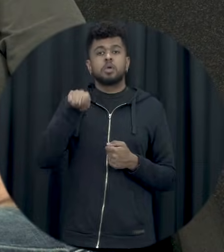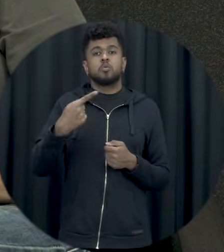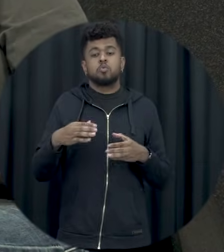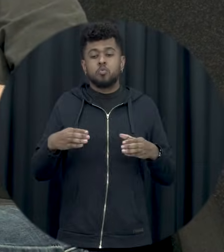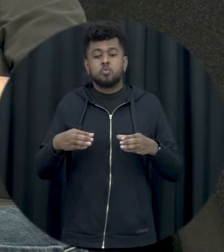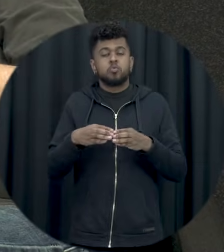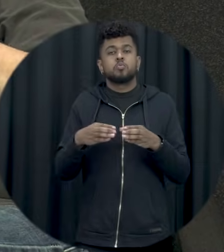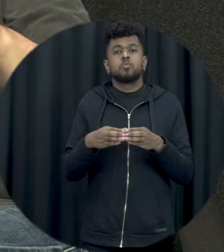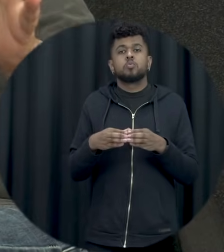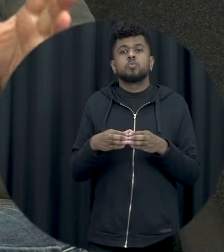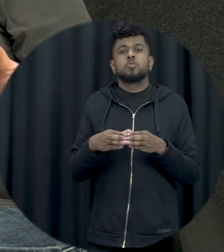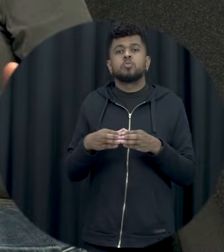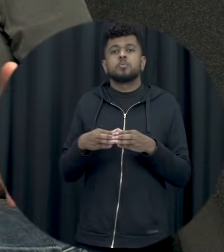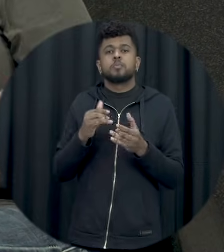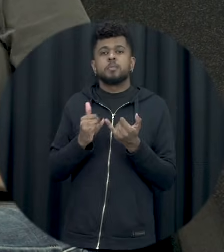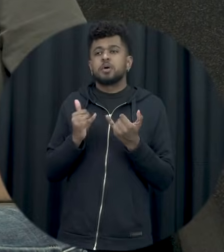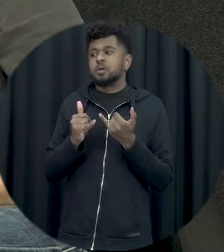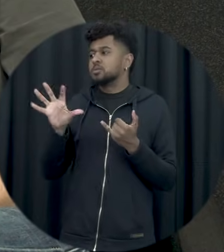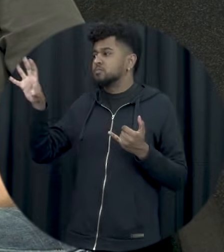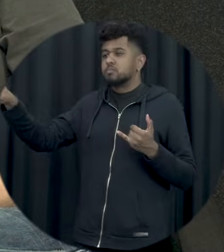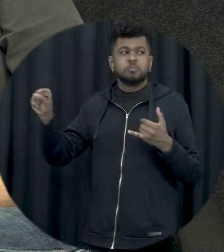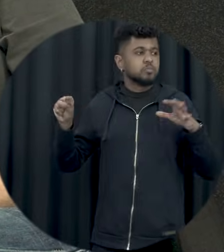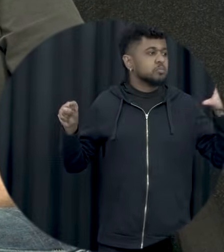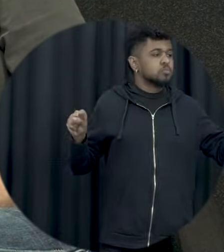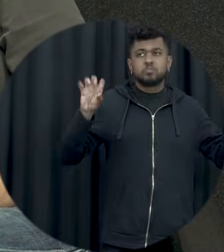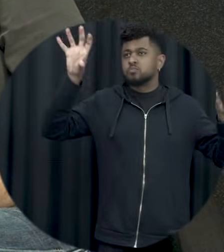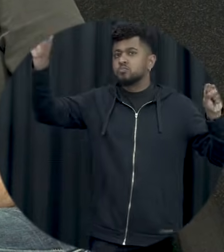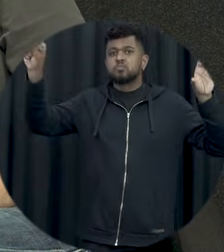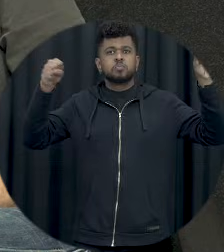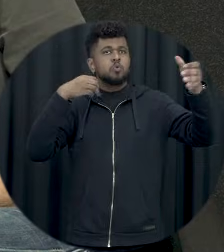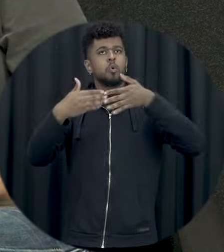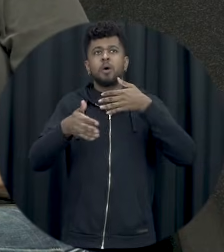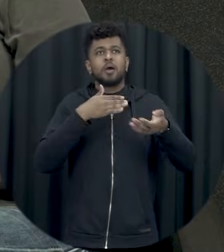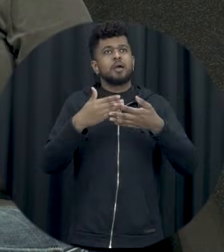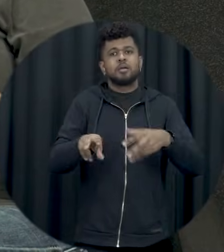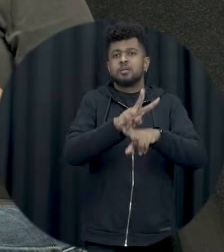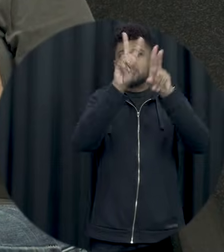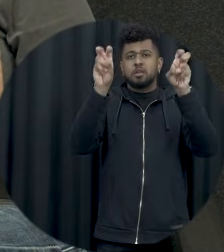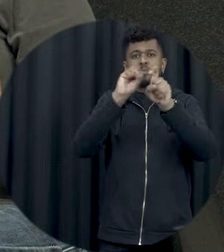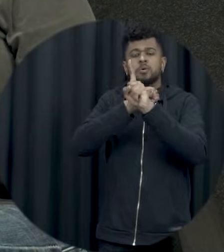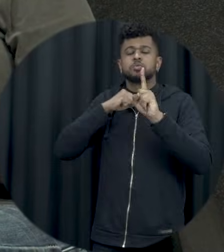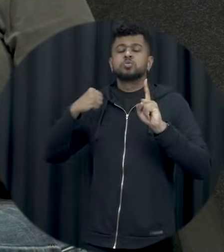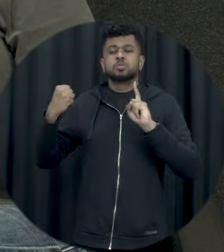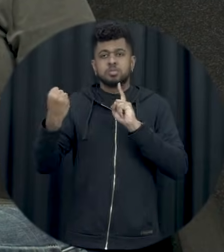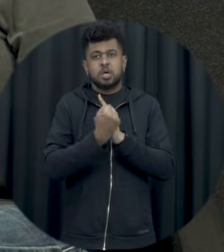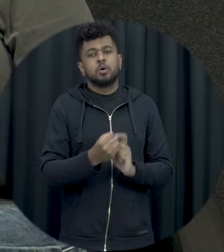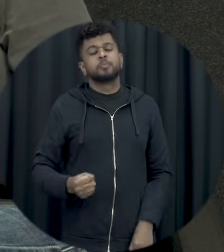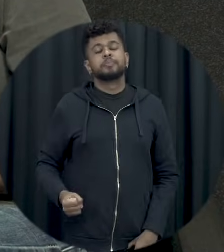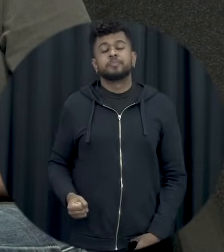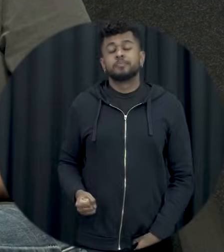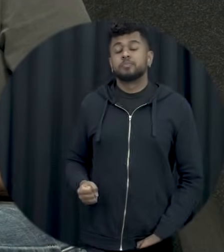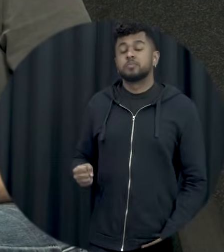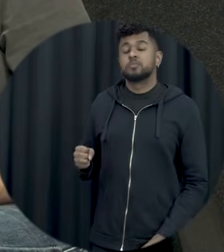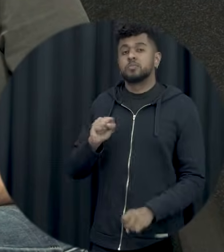que se apossou de quase qualquer assunto social, né? E o diferencial, em boa medida,